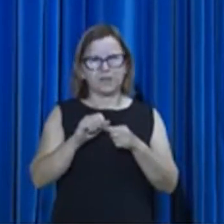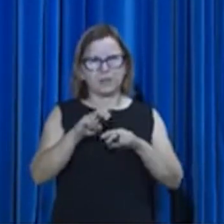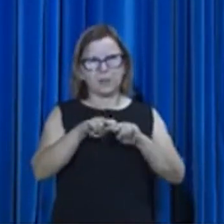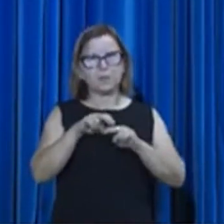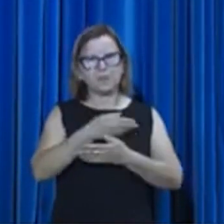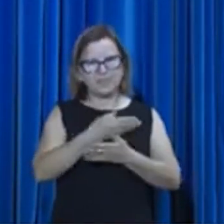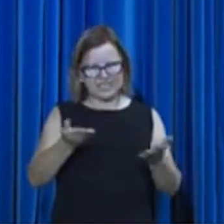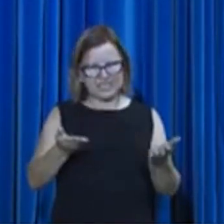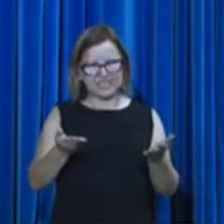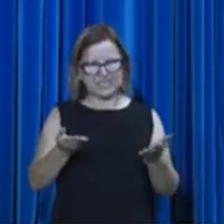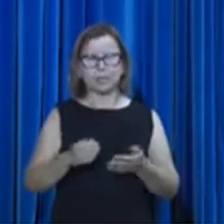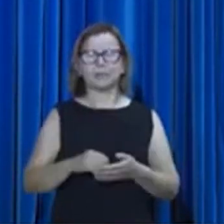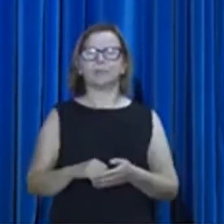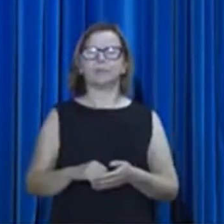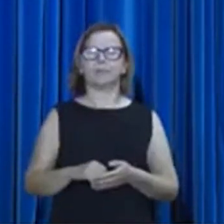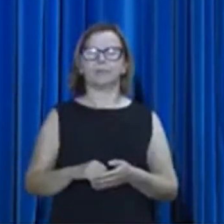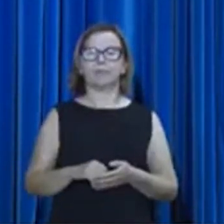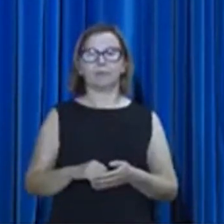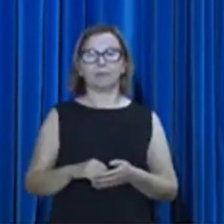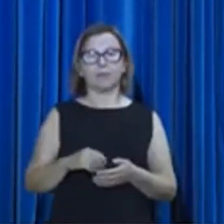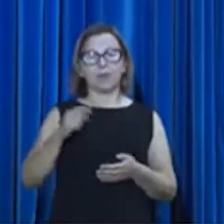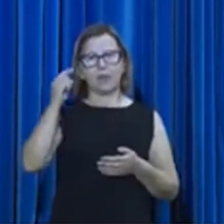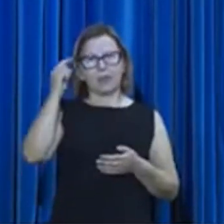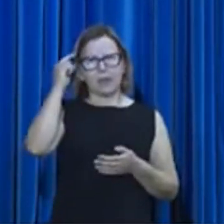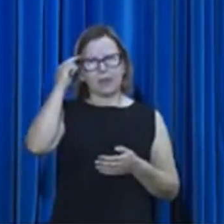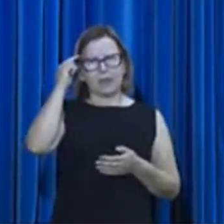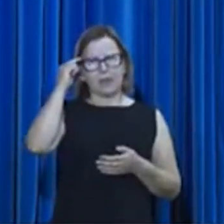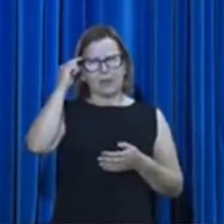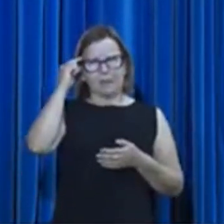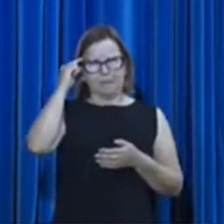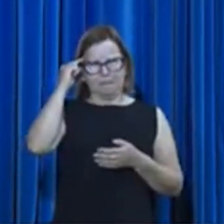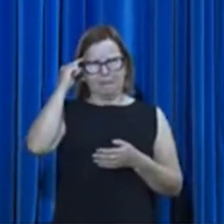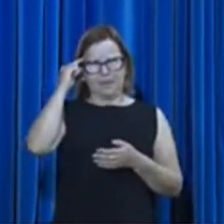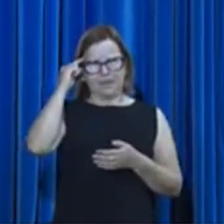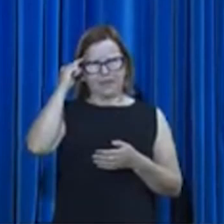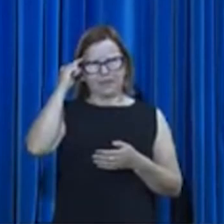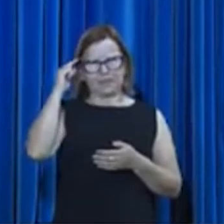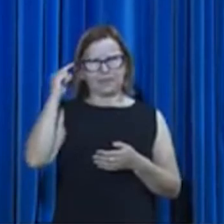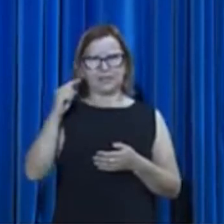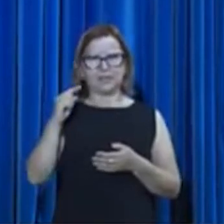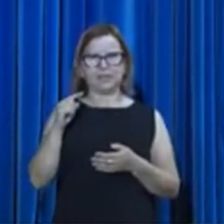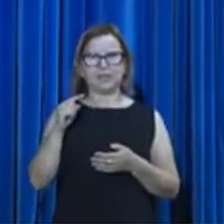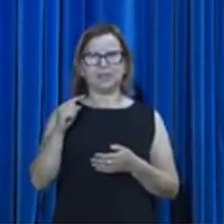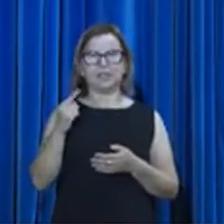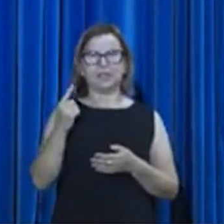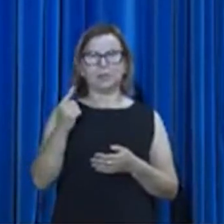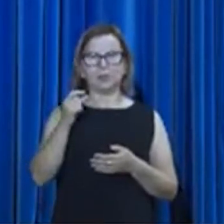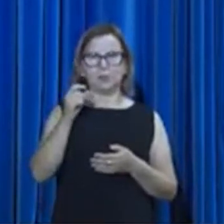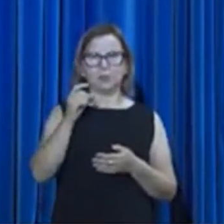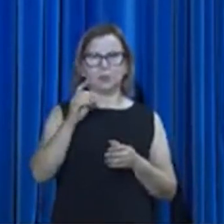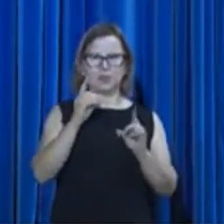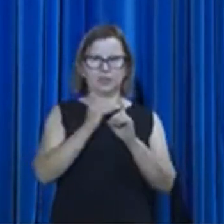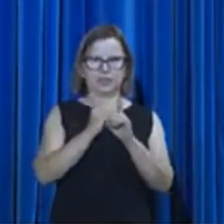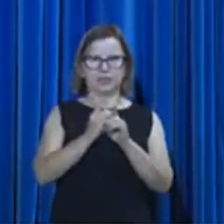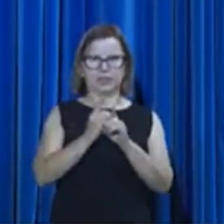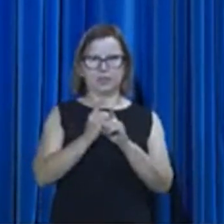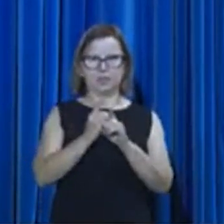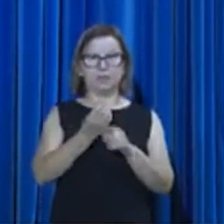Imagine você sendo um desses discípulos. Você andou com o Senhor Jesus quase 3 anos aí.